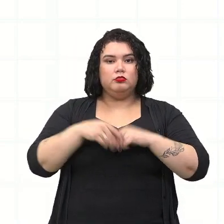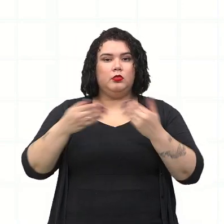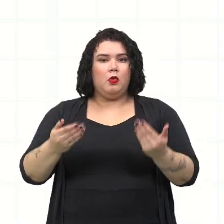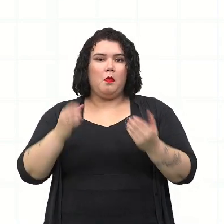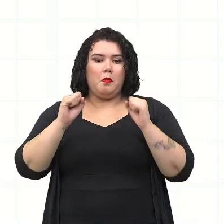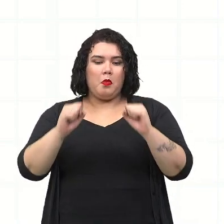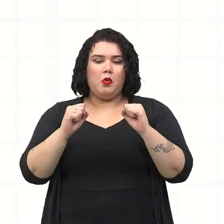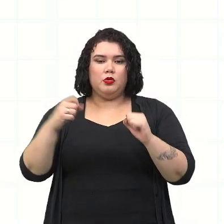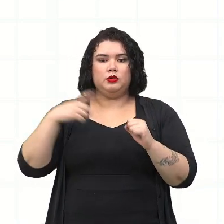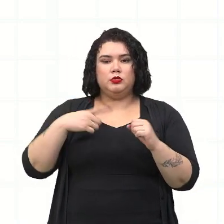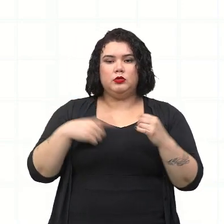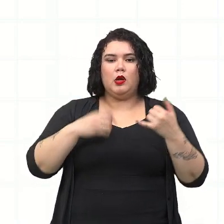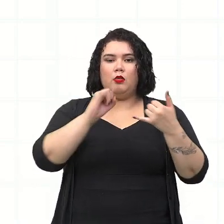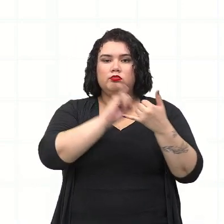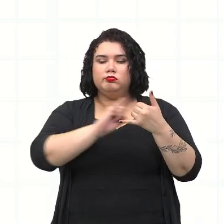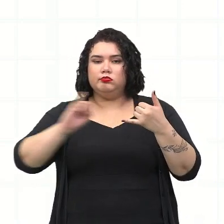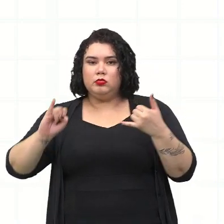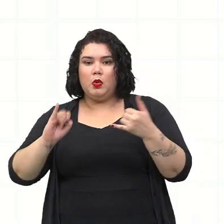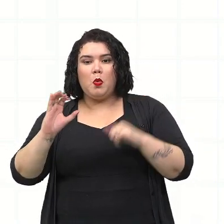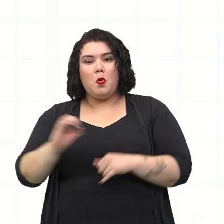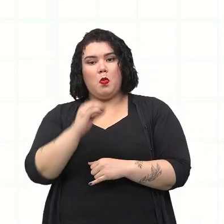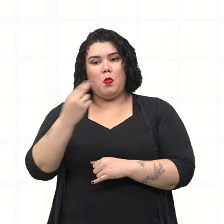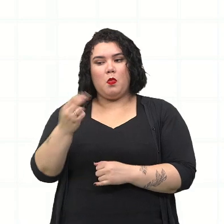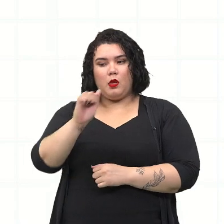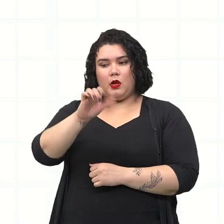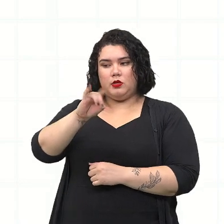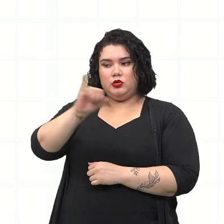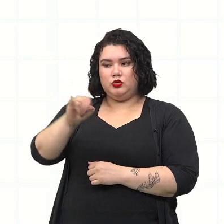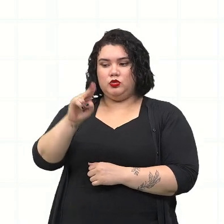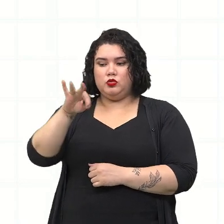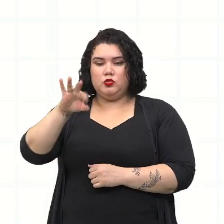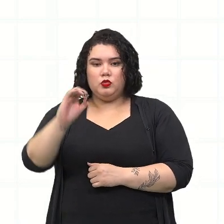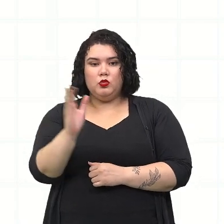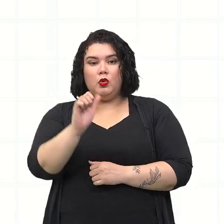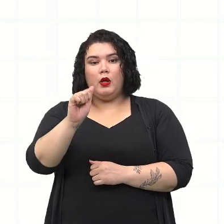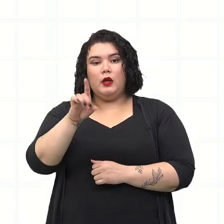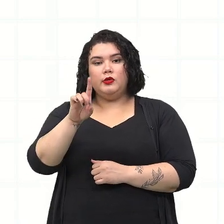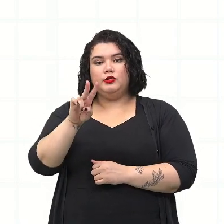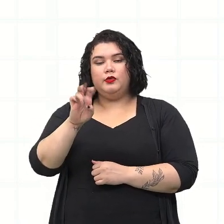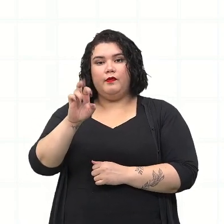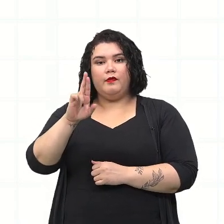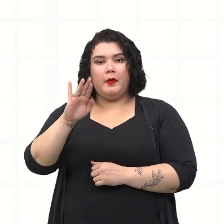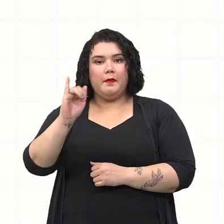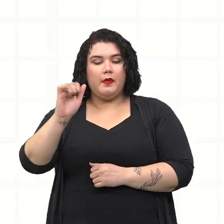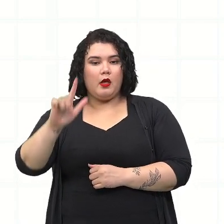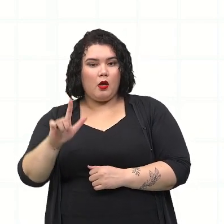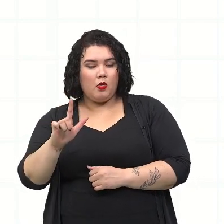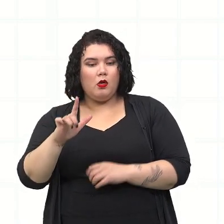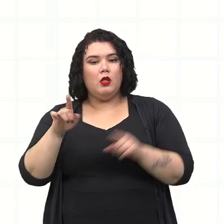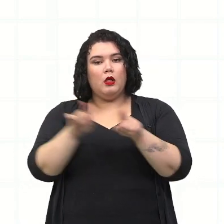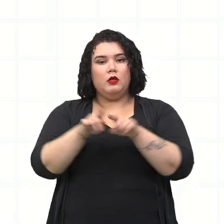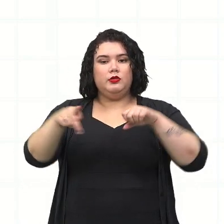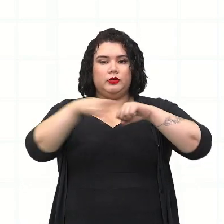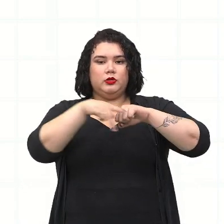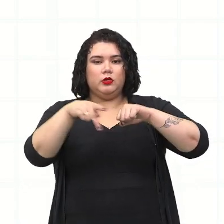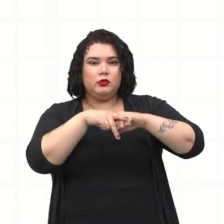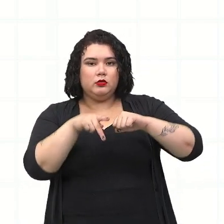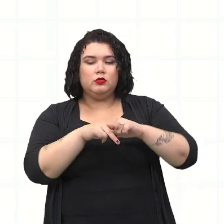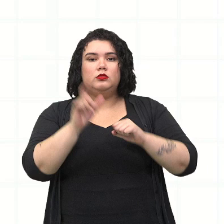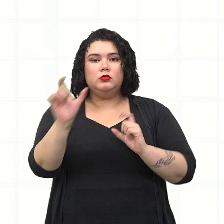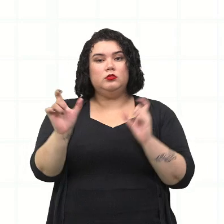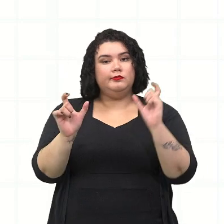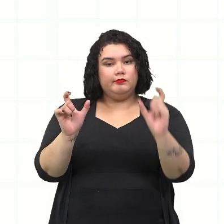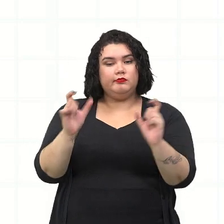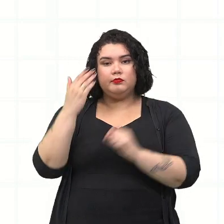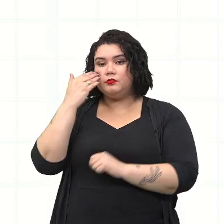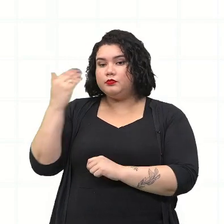indireto ou adjunto adverbial, então depende do verbo, né? O pronome relativo que ou quem, que o anteceder, deve estar